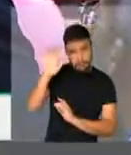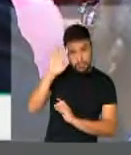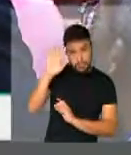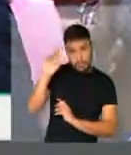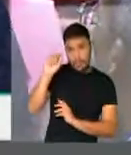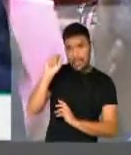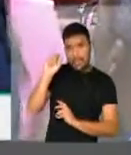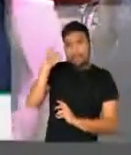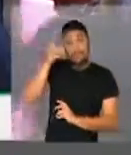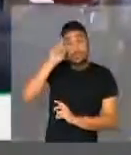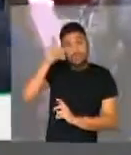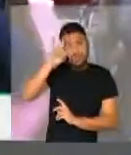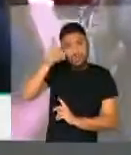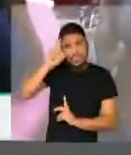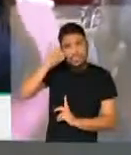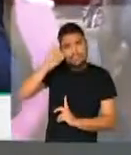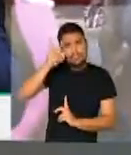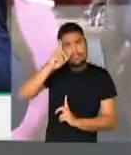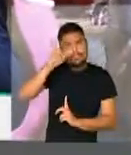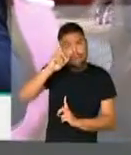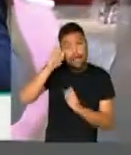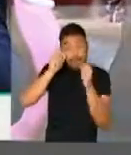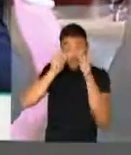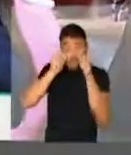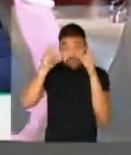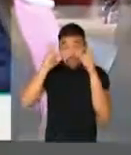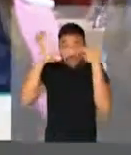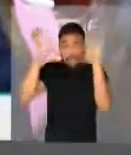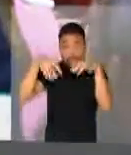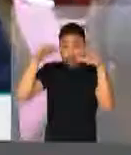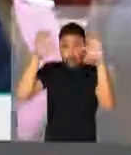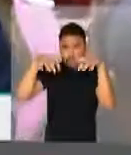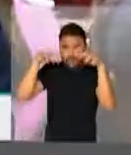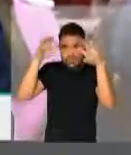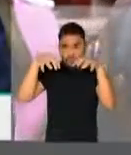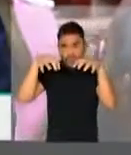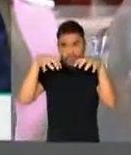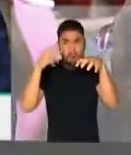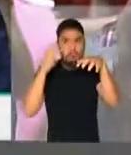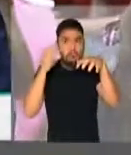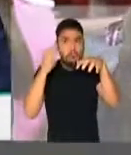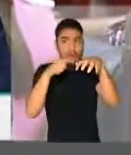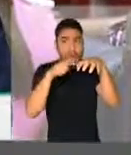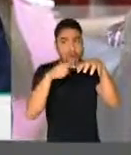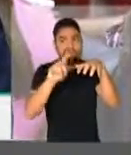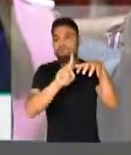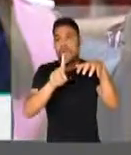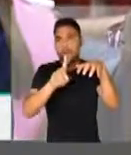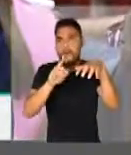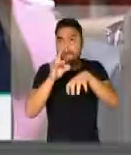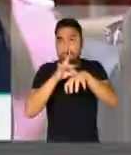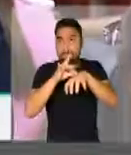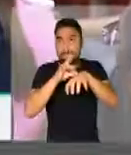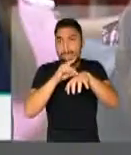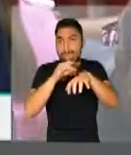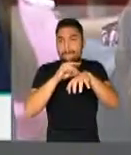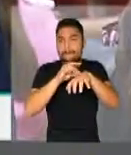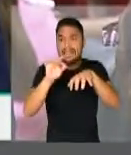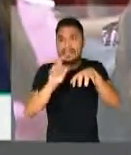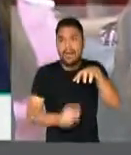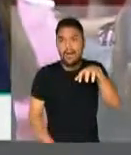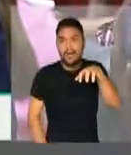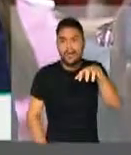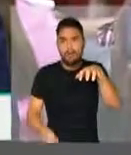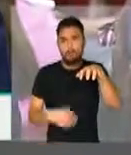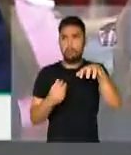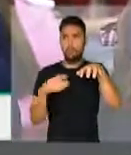dia com uma chuva preta sobre a sua cabeça. É o que acontece em